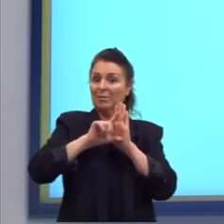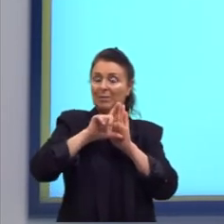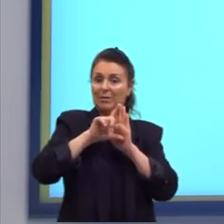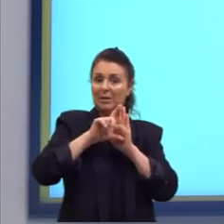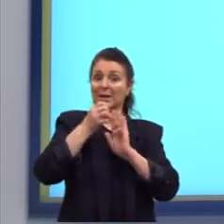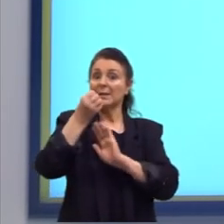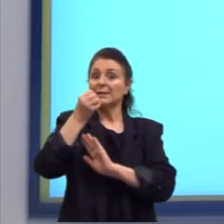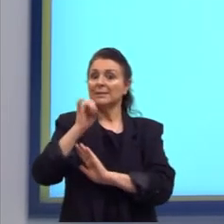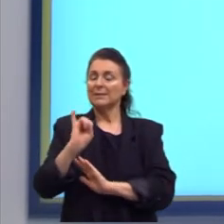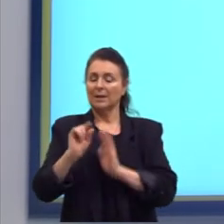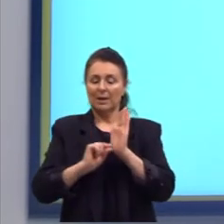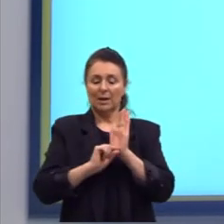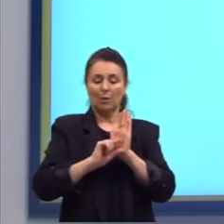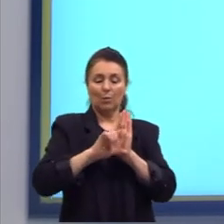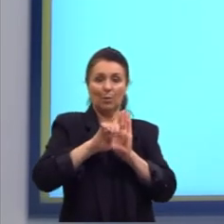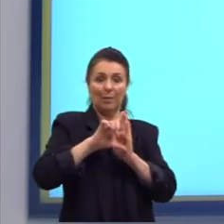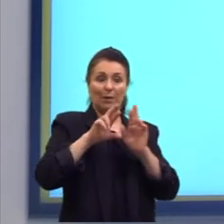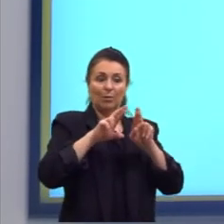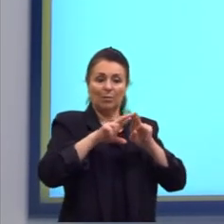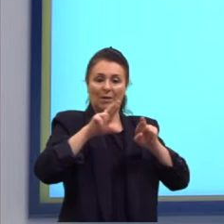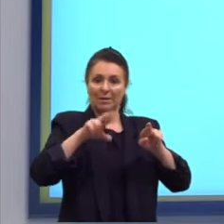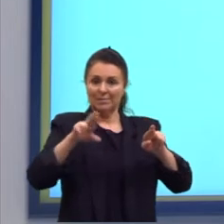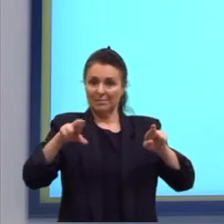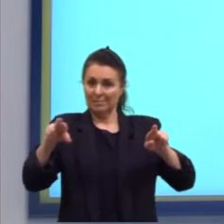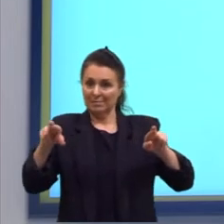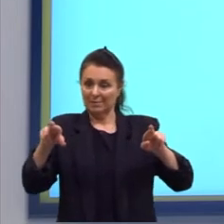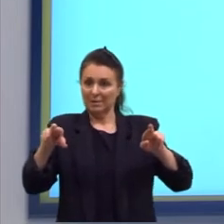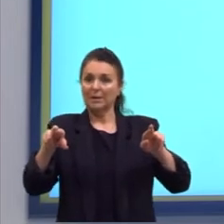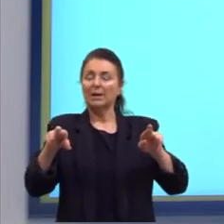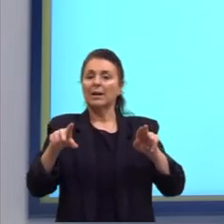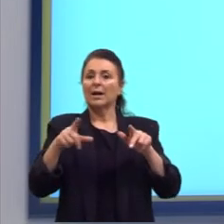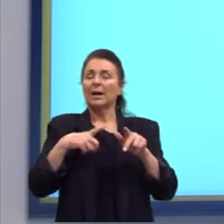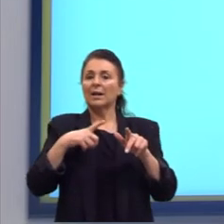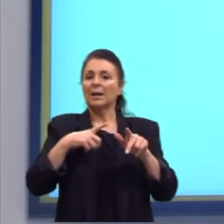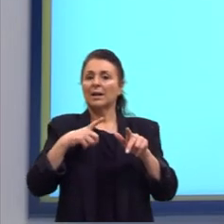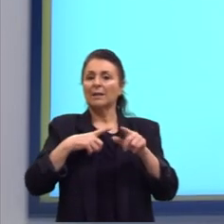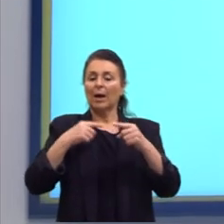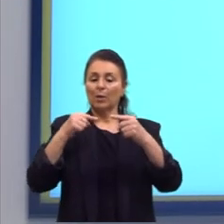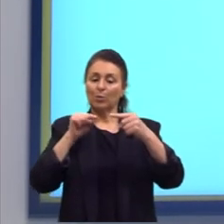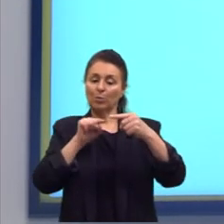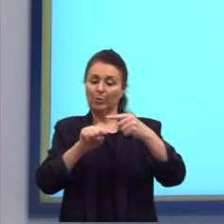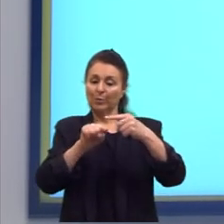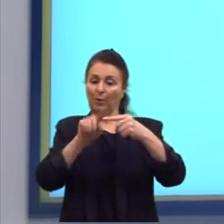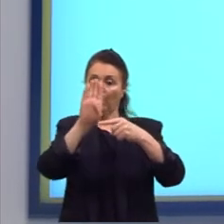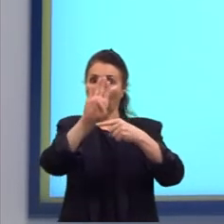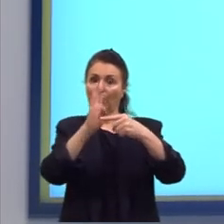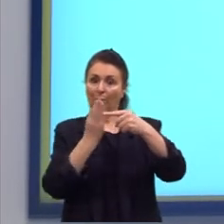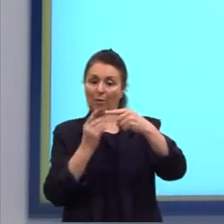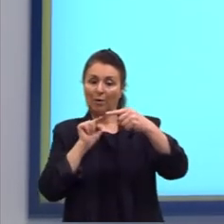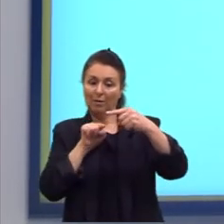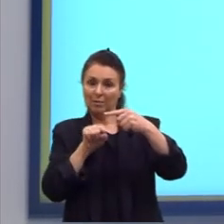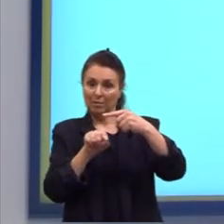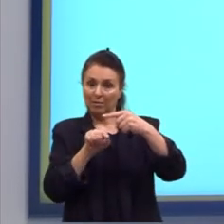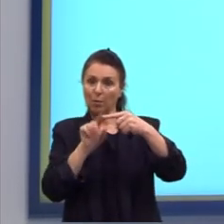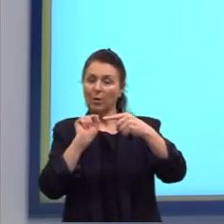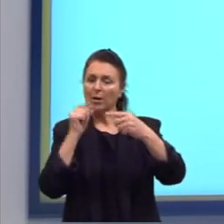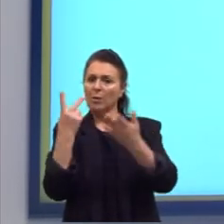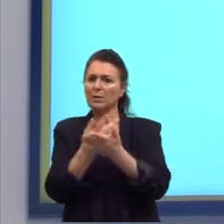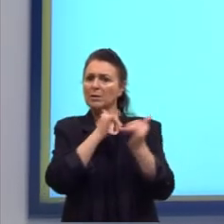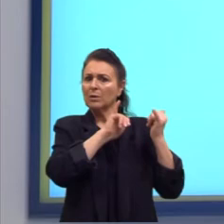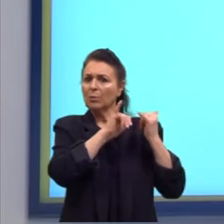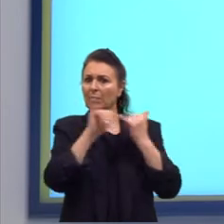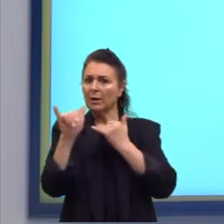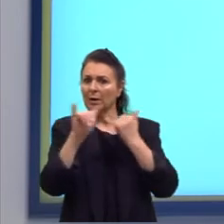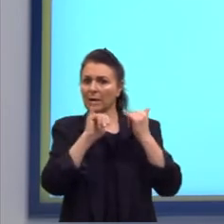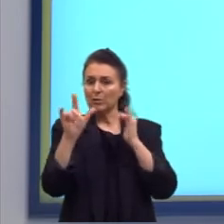o seu aumento essa resistência aqui ela tá no denominador de uma fração que que acontece com a